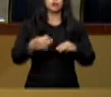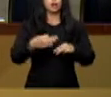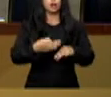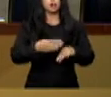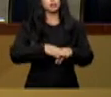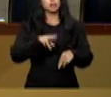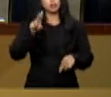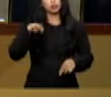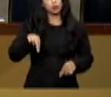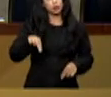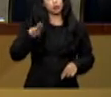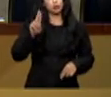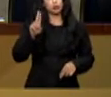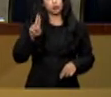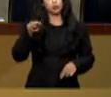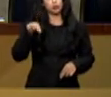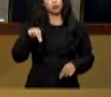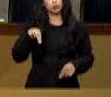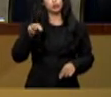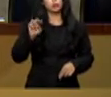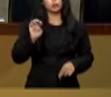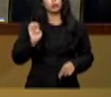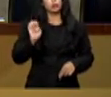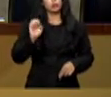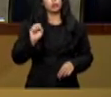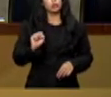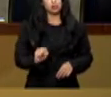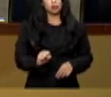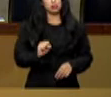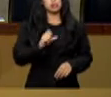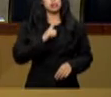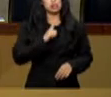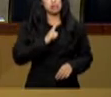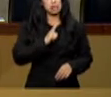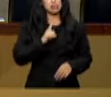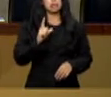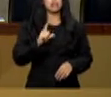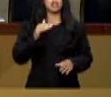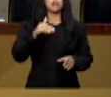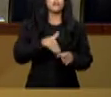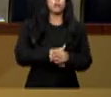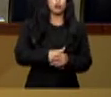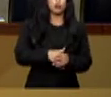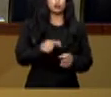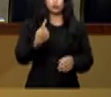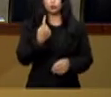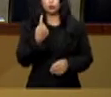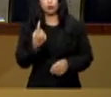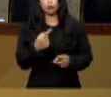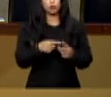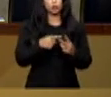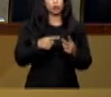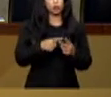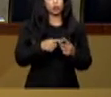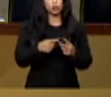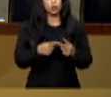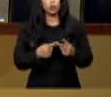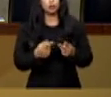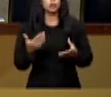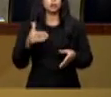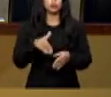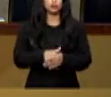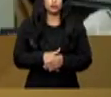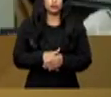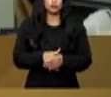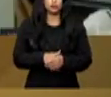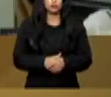Excelência certamente vai trazer um voto único, dois votos. O voto,